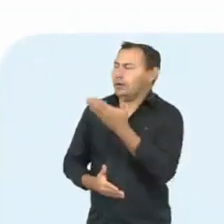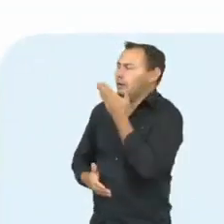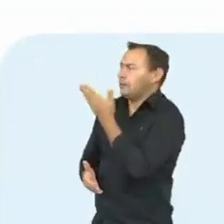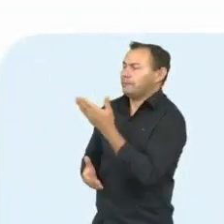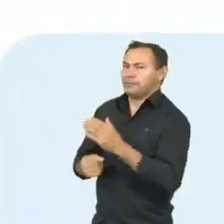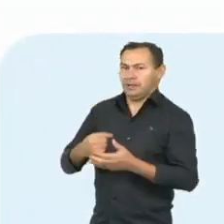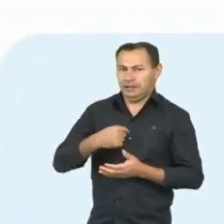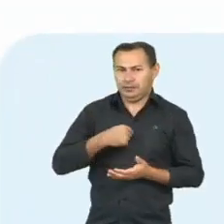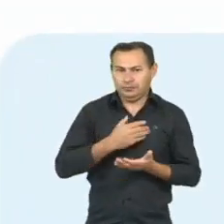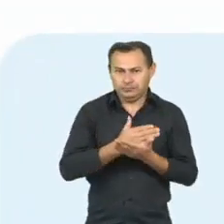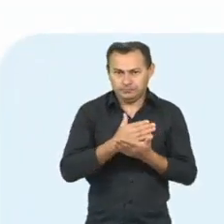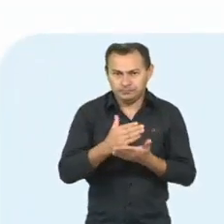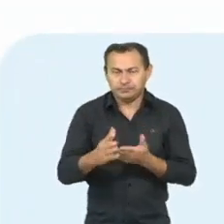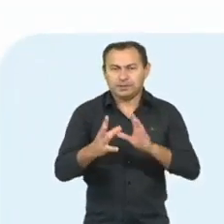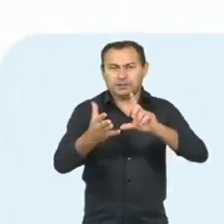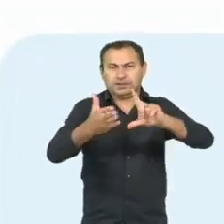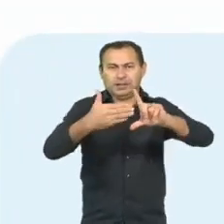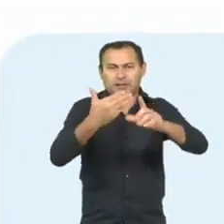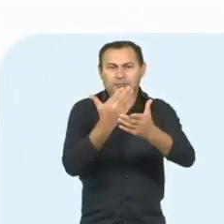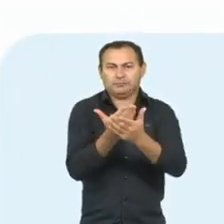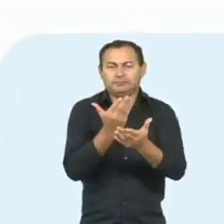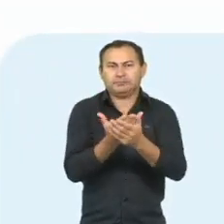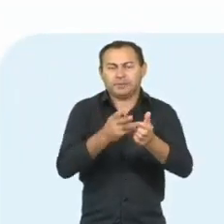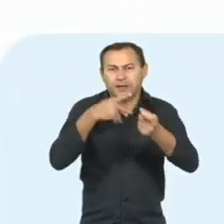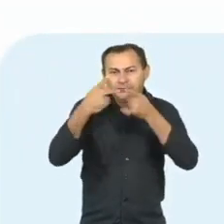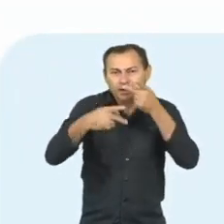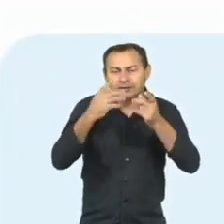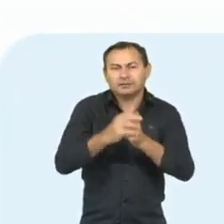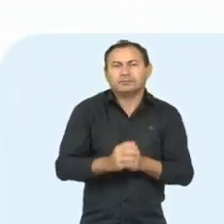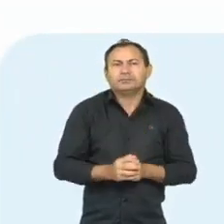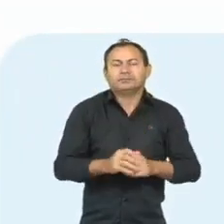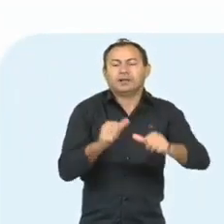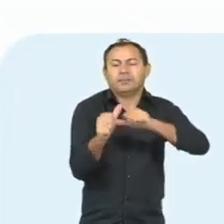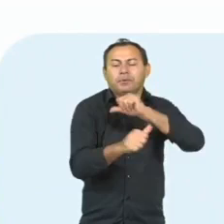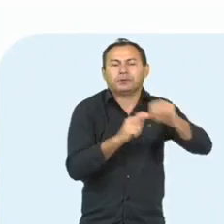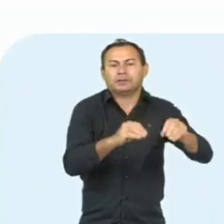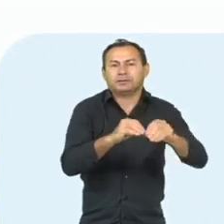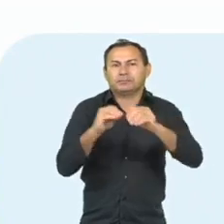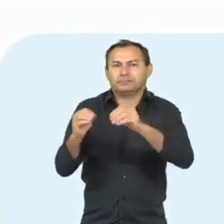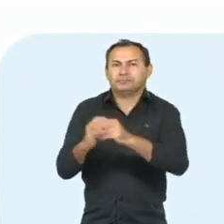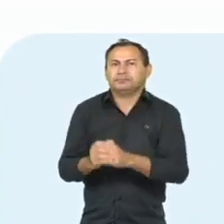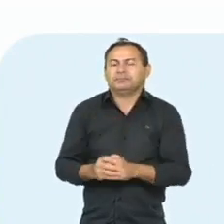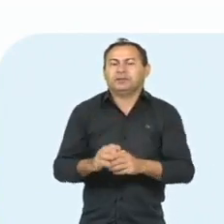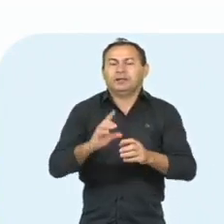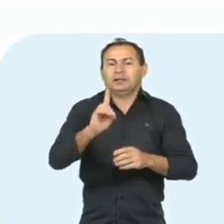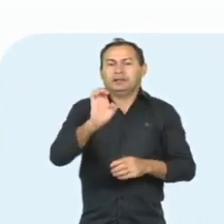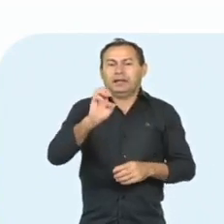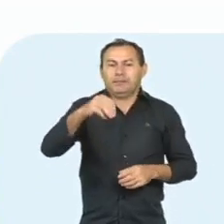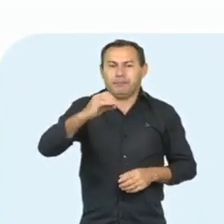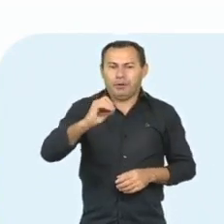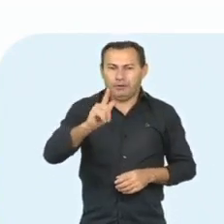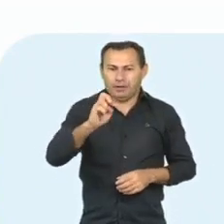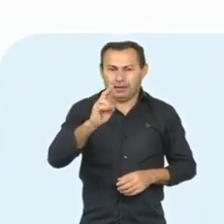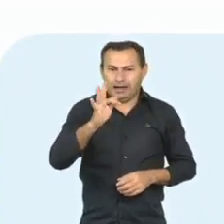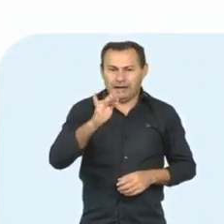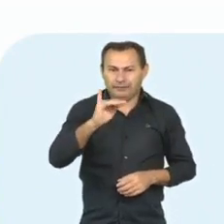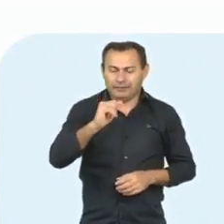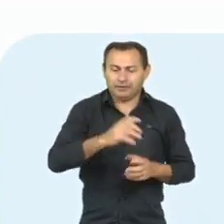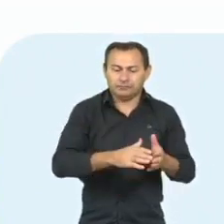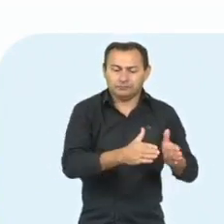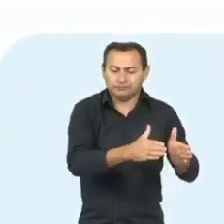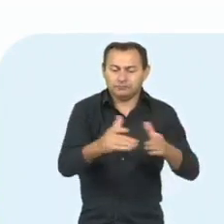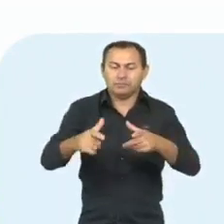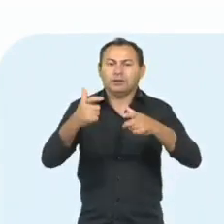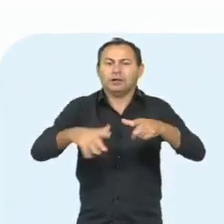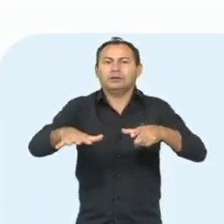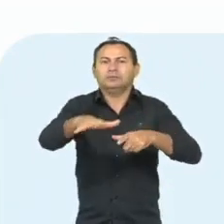Eu comecei essa teleaula falando sobre a transição demográfica. Então foi esse o primeiro